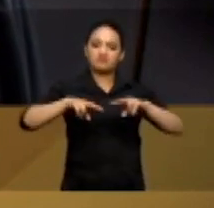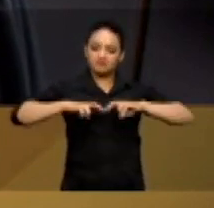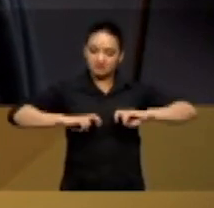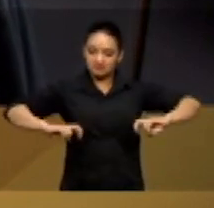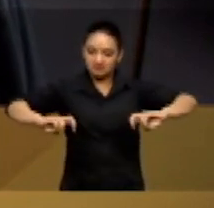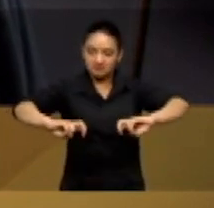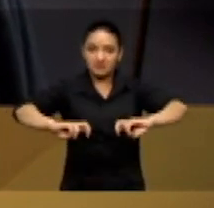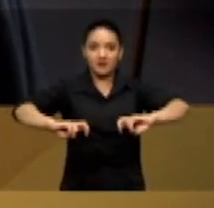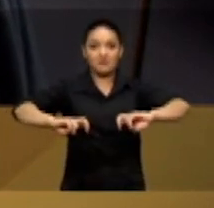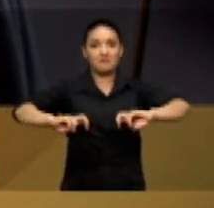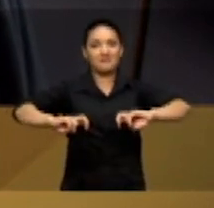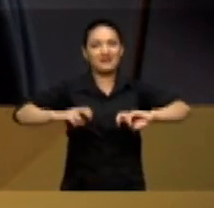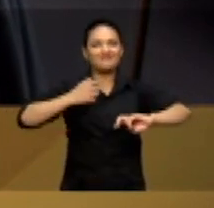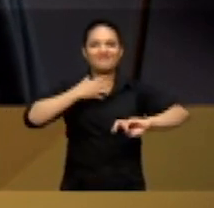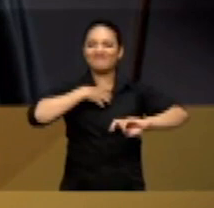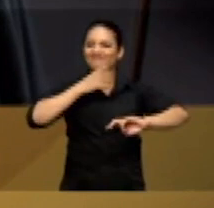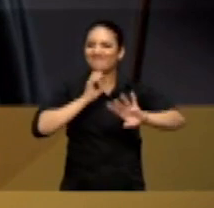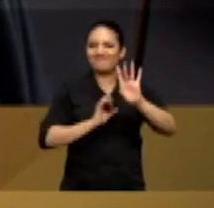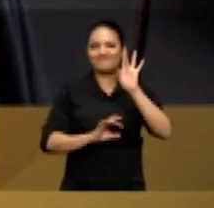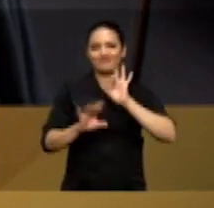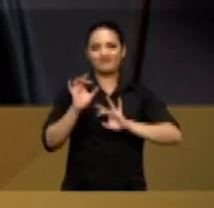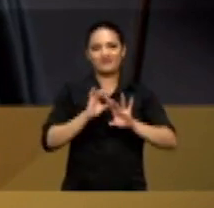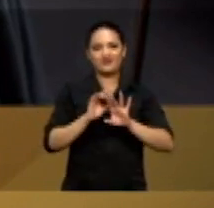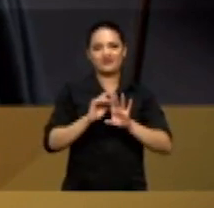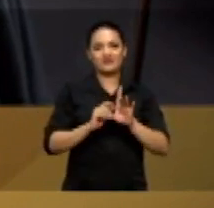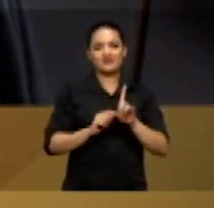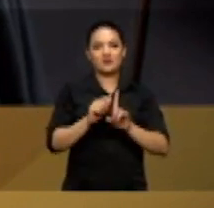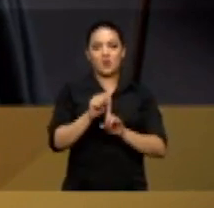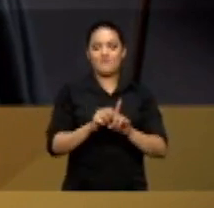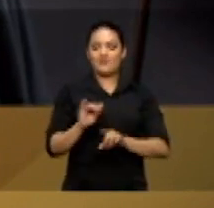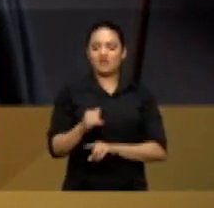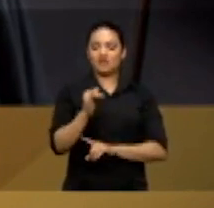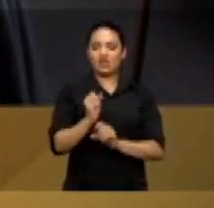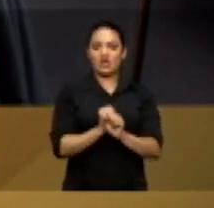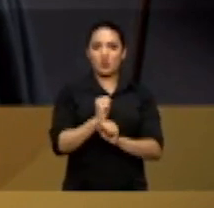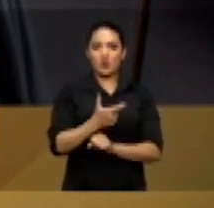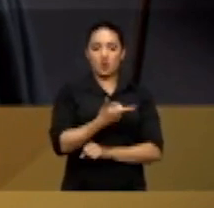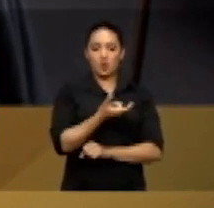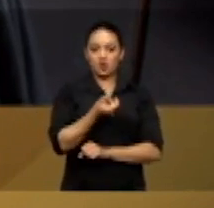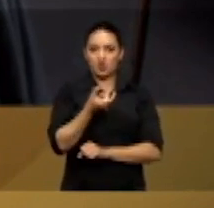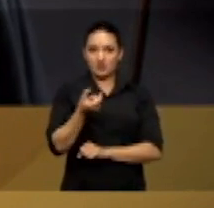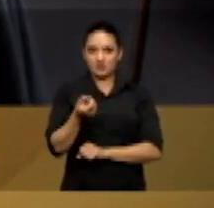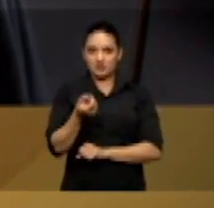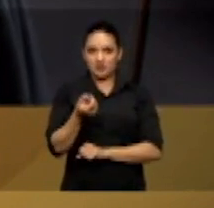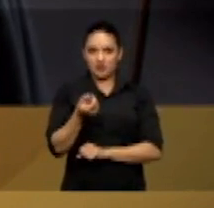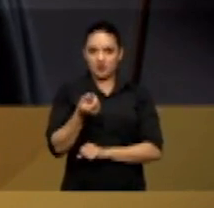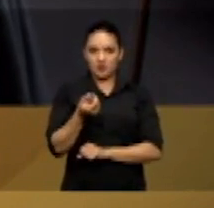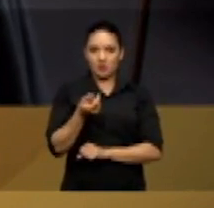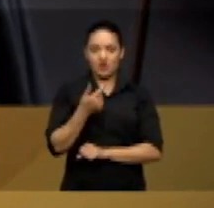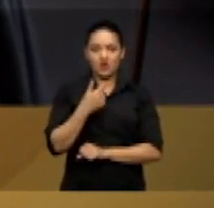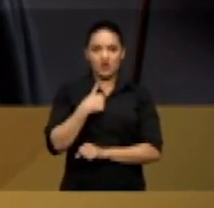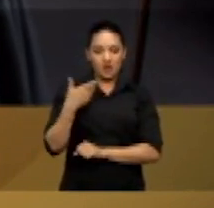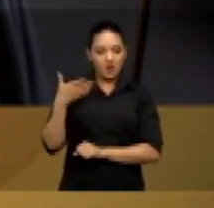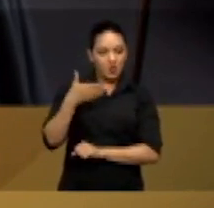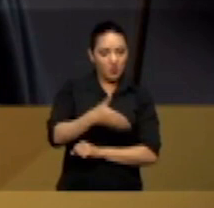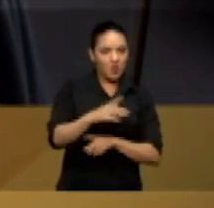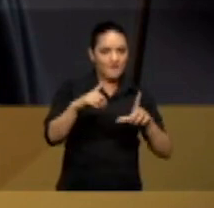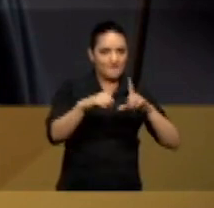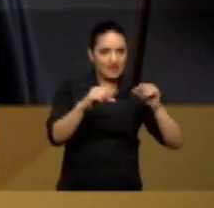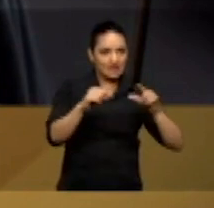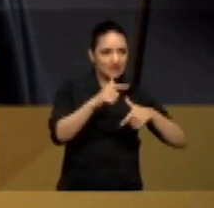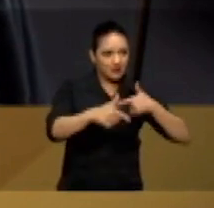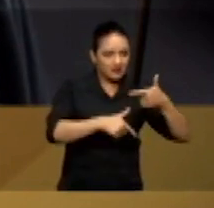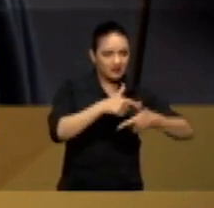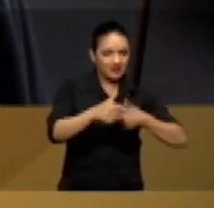também muito especial para mim. Em janeiro de 2000 vim trabalhar em Brasília, e uma das minhas